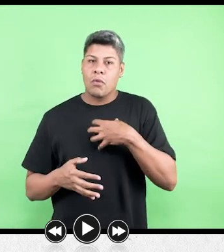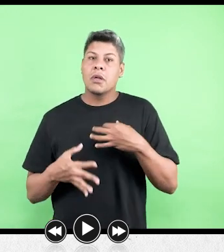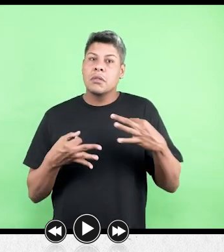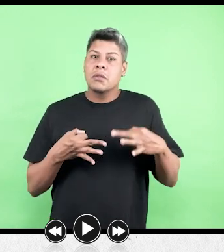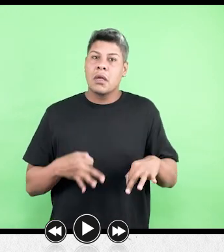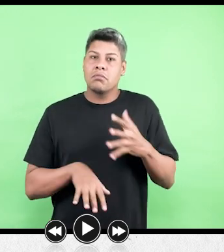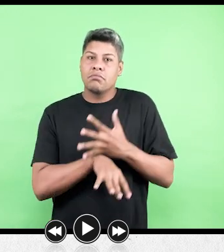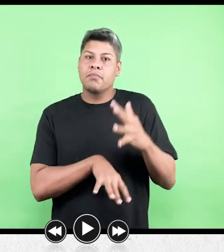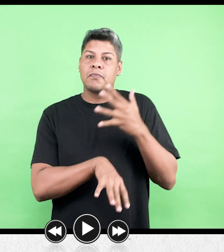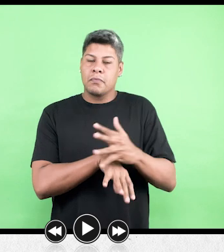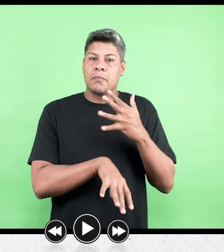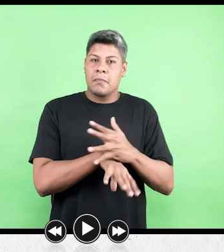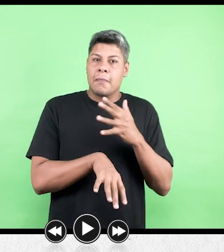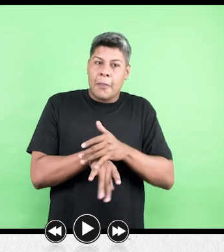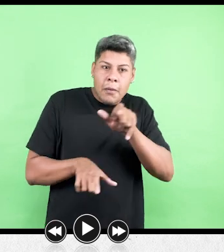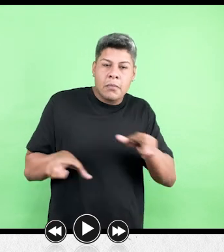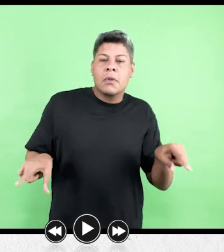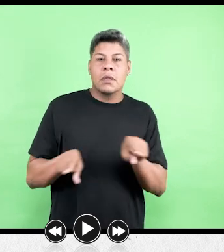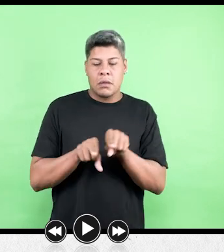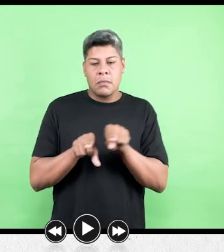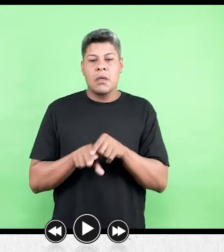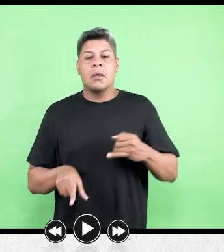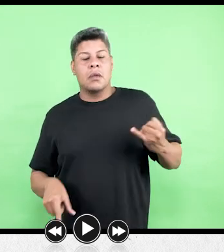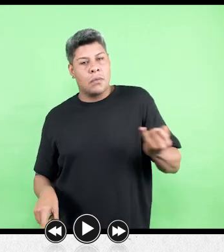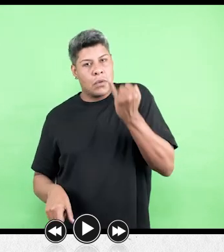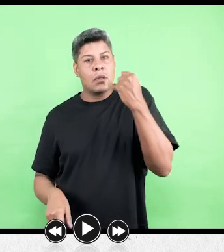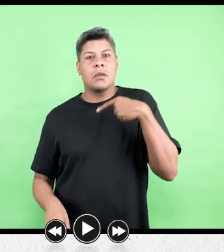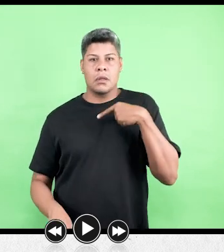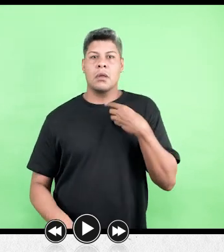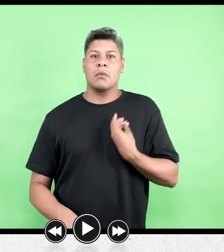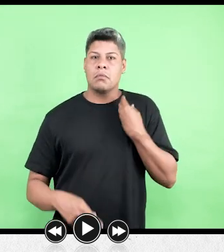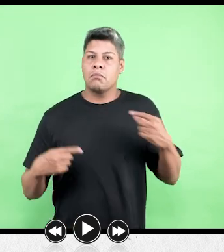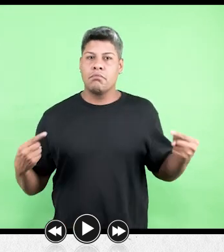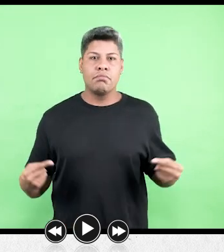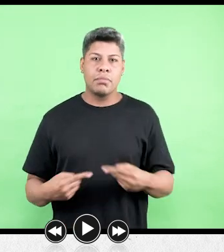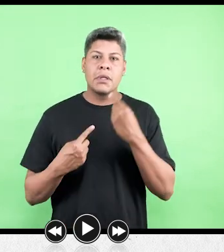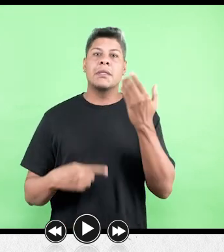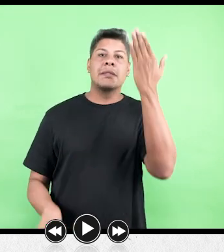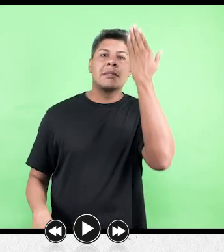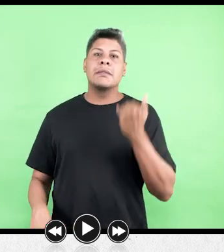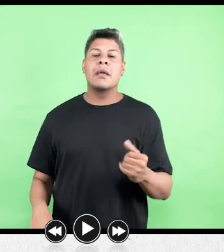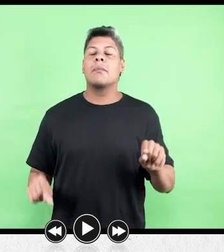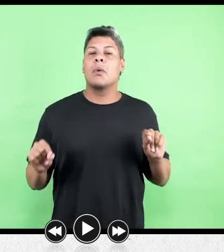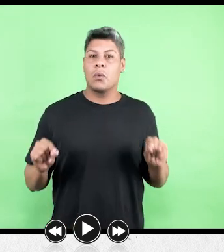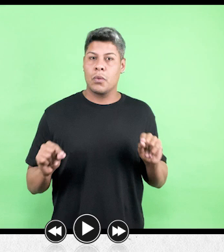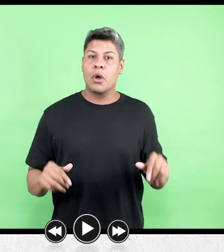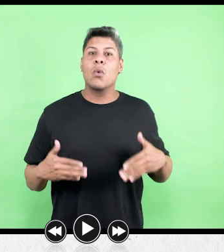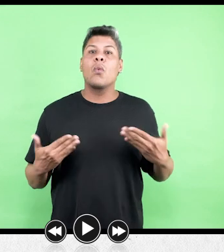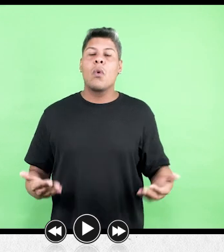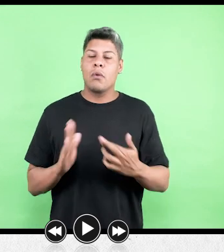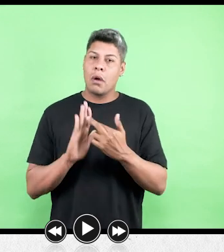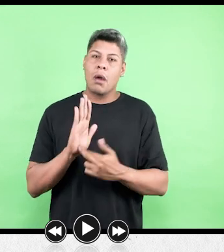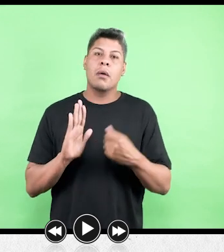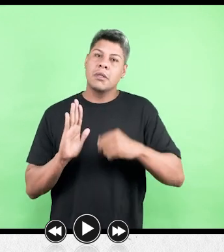A capacitação, né, dos operadores também é muito importante, que eles estejam alinhados, que eles saibam quais medidas precisam